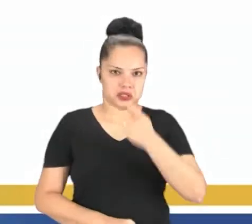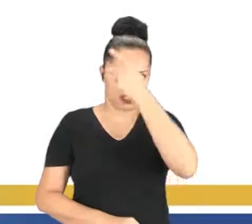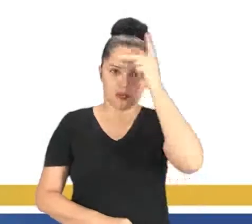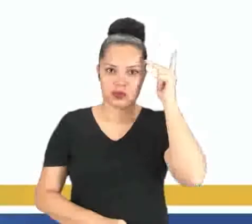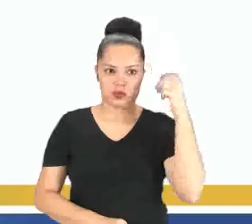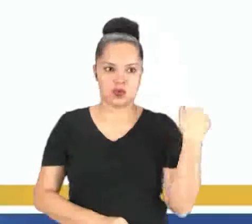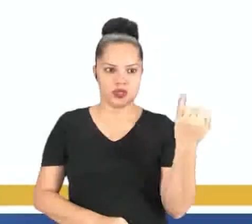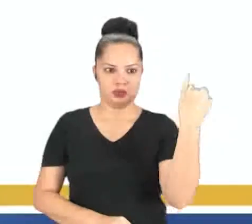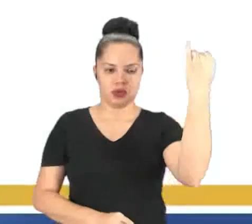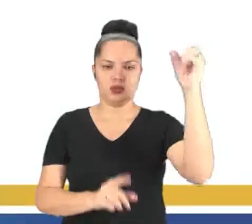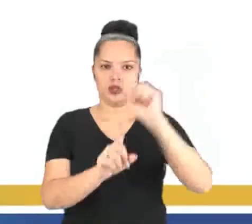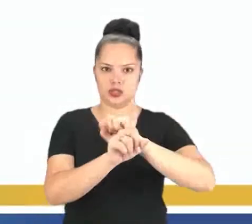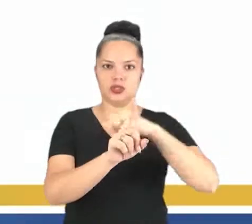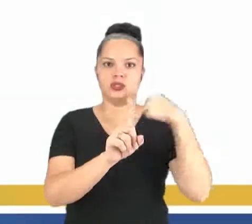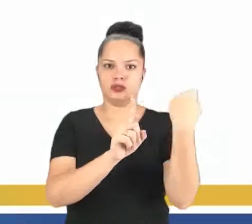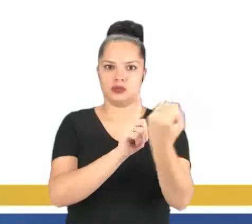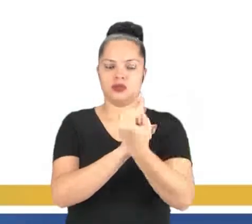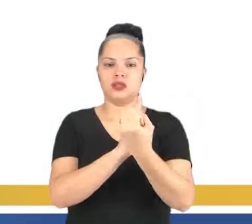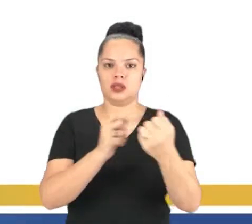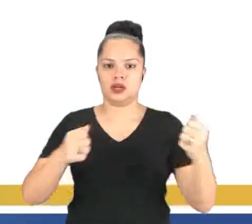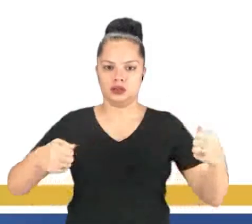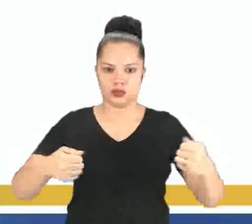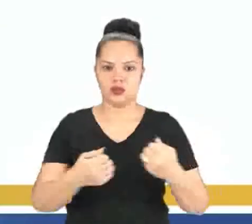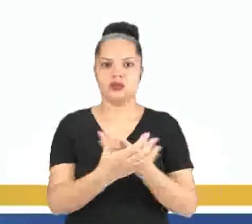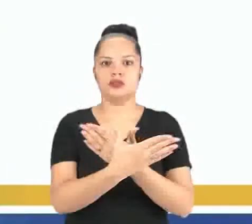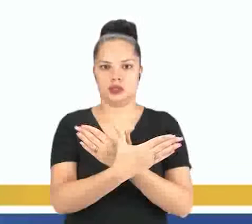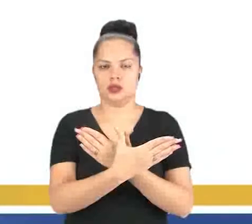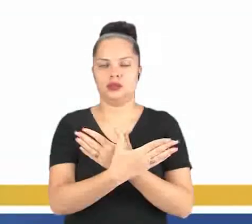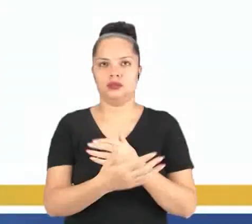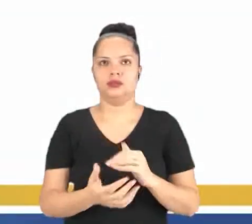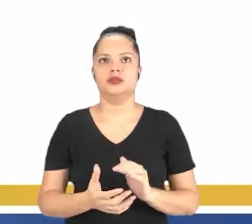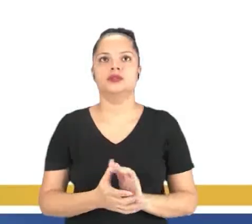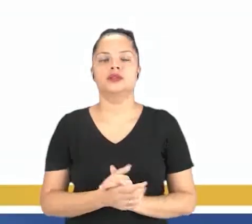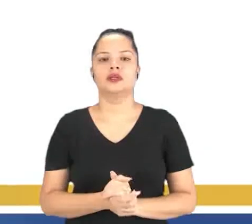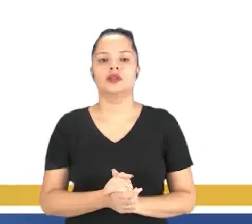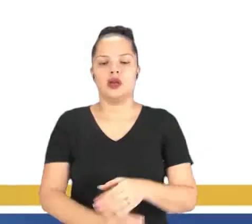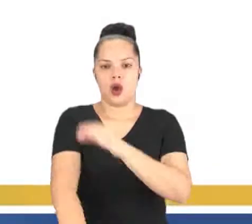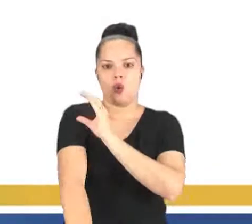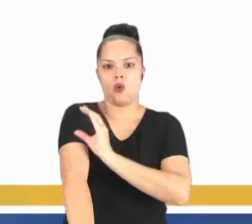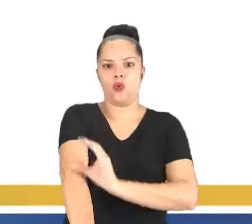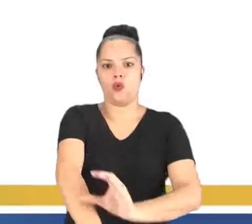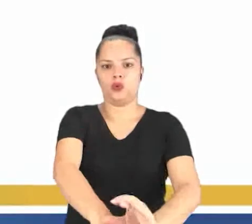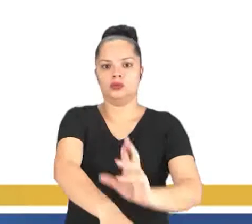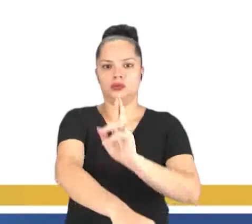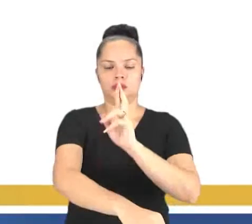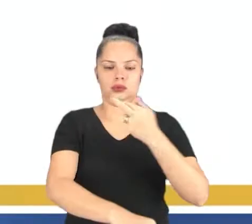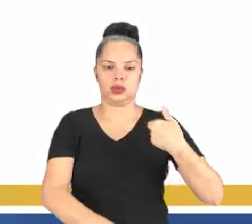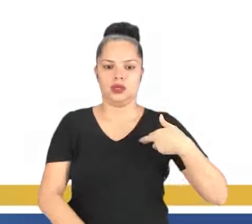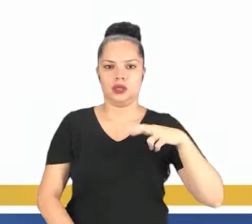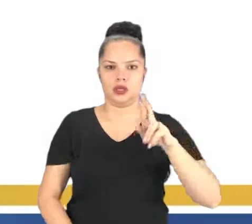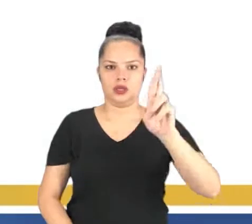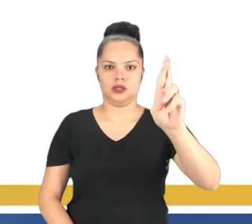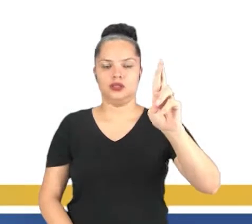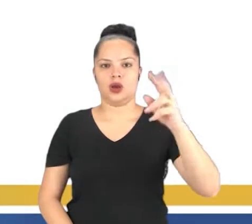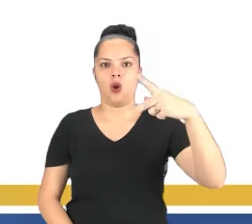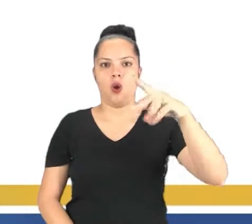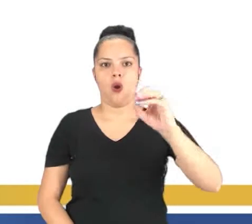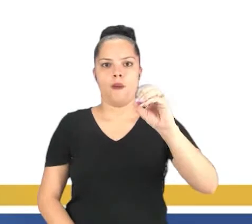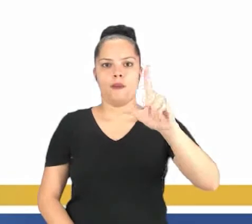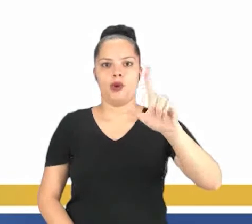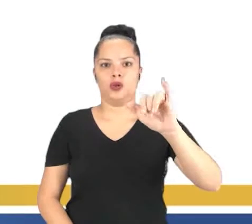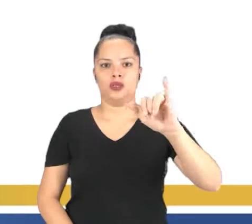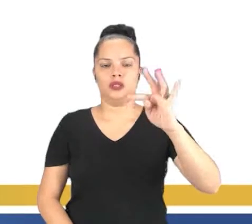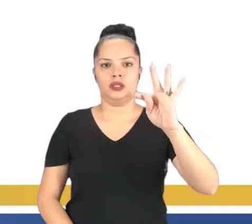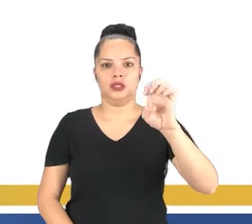isso definir uma forma de Servidão coletiva e a cultura religião tá eles eram politeístas e